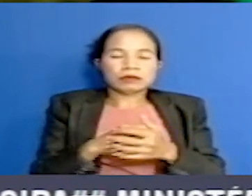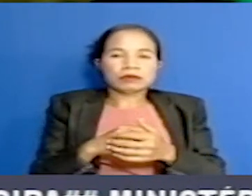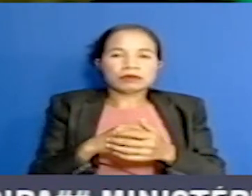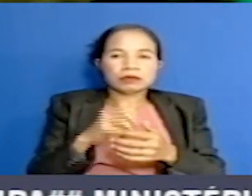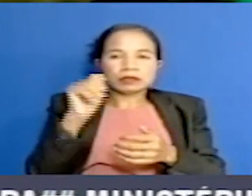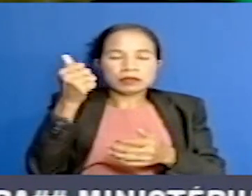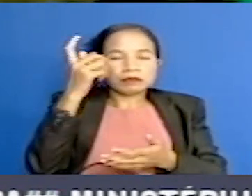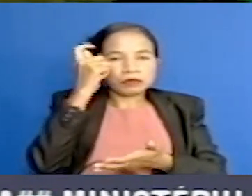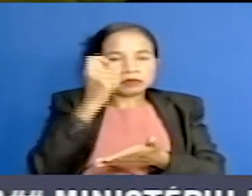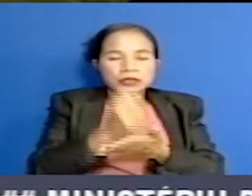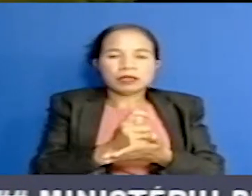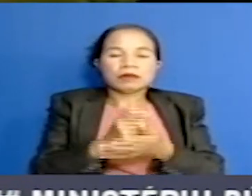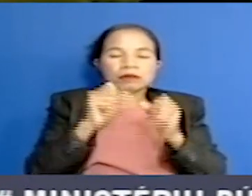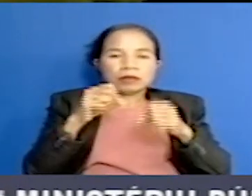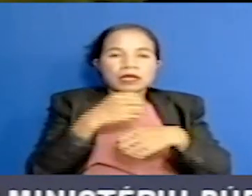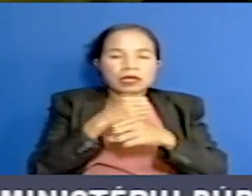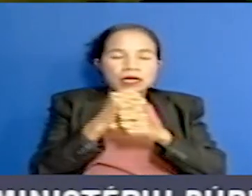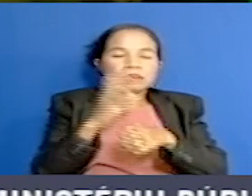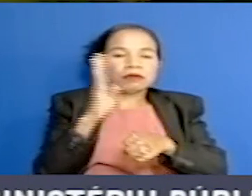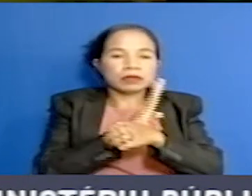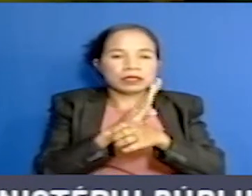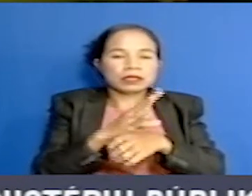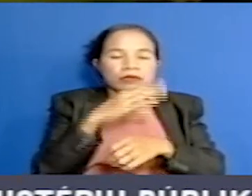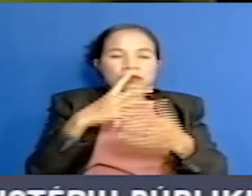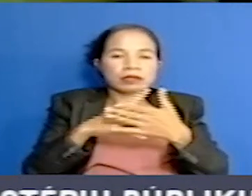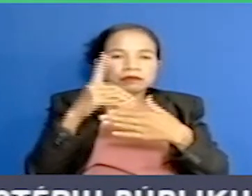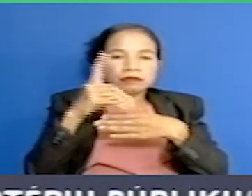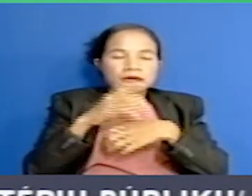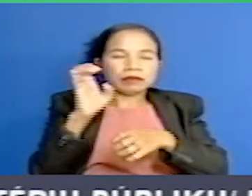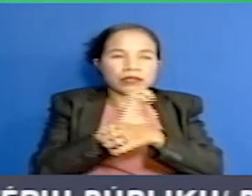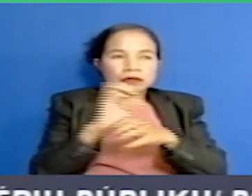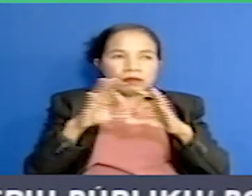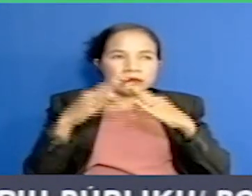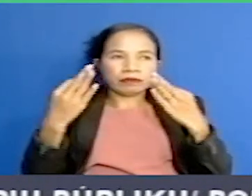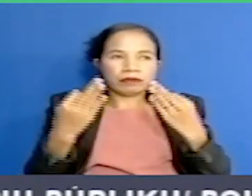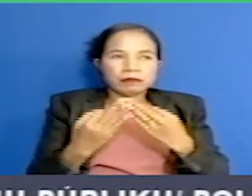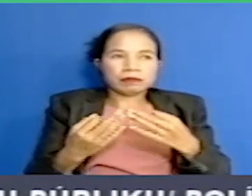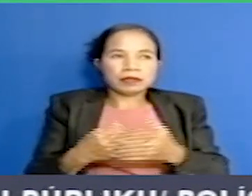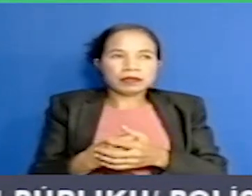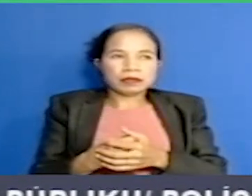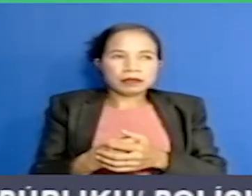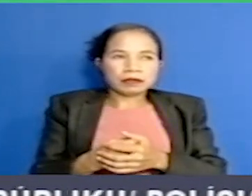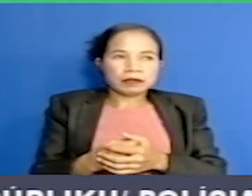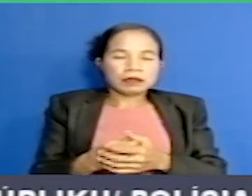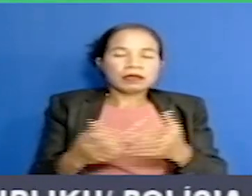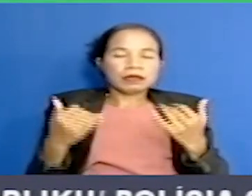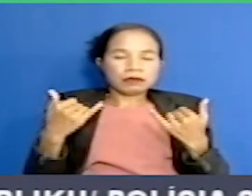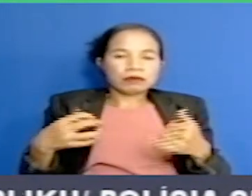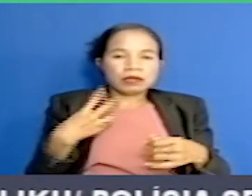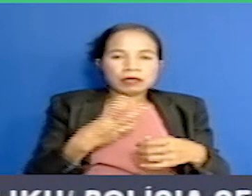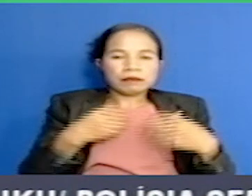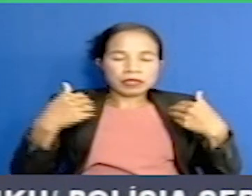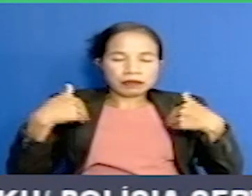sanulu ho di halo negosiu no desenvolve ekonomia familia. Mostra na Roma. En ese momento a mi hija